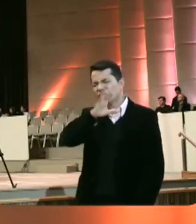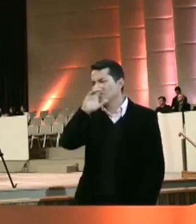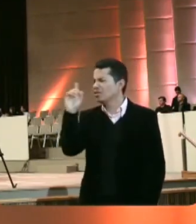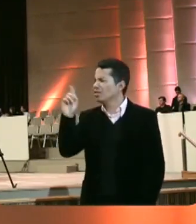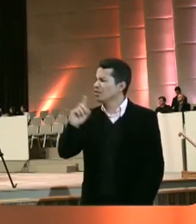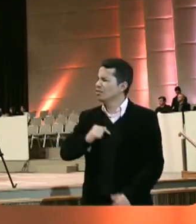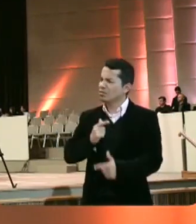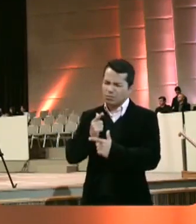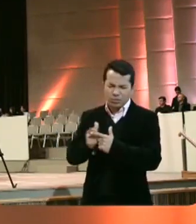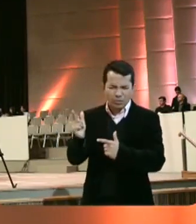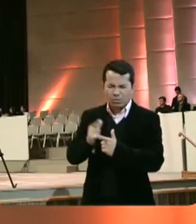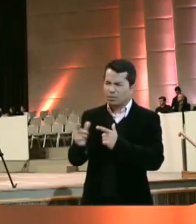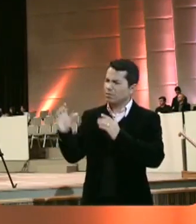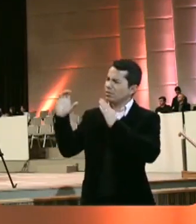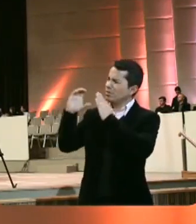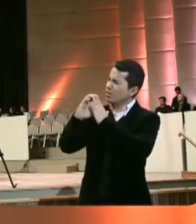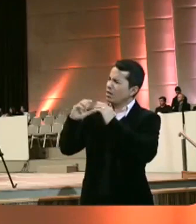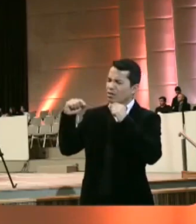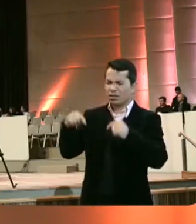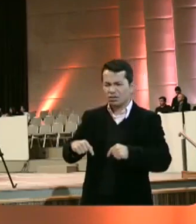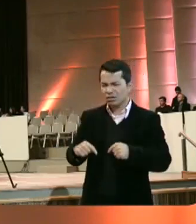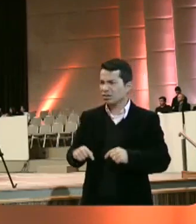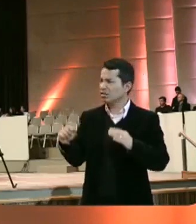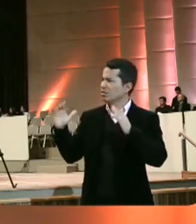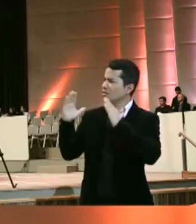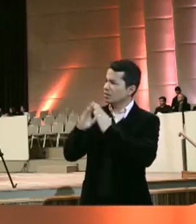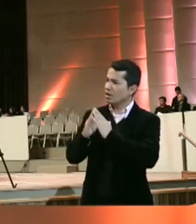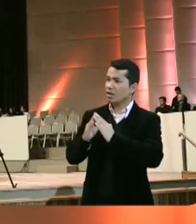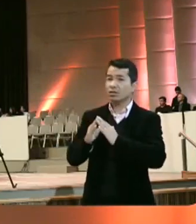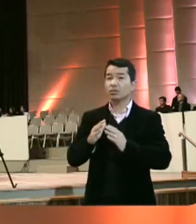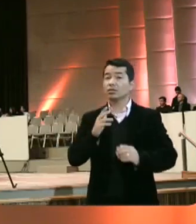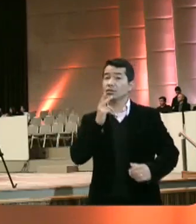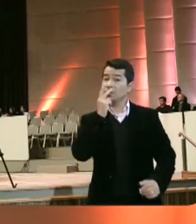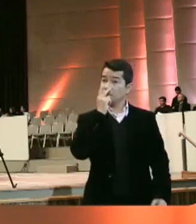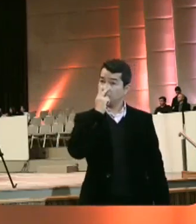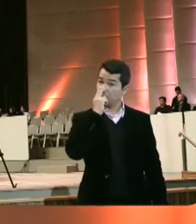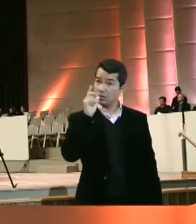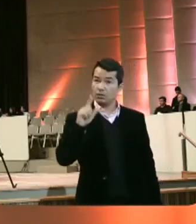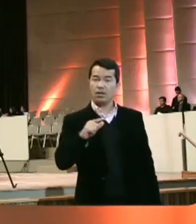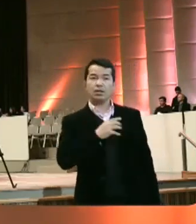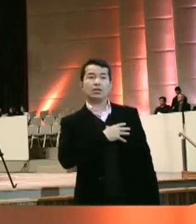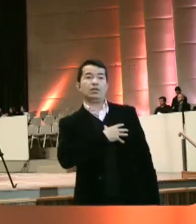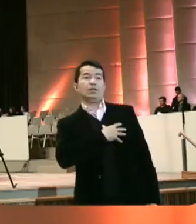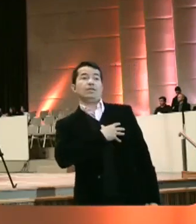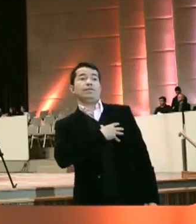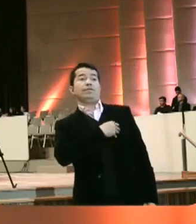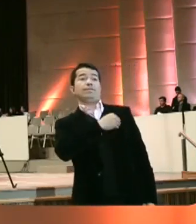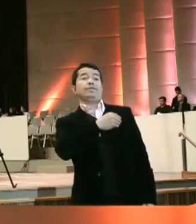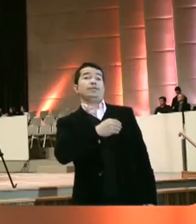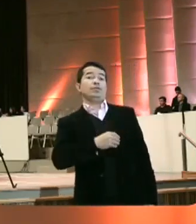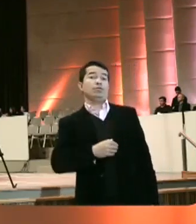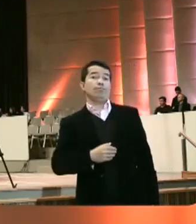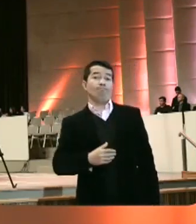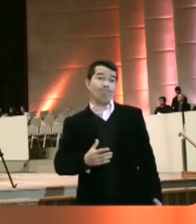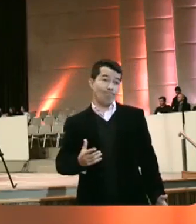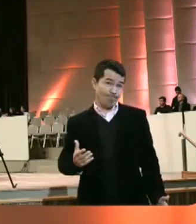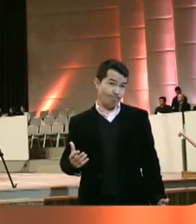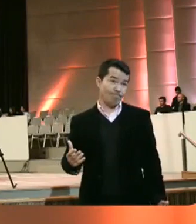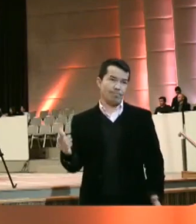casa. Pelo que a gente pôde entender nesse testemunho, aquele problema envolvia